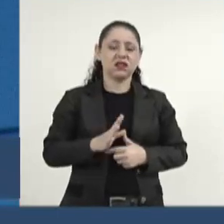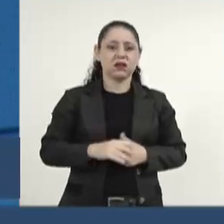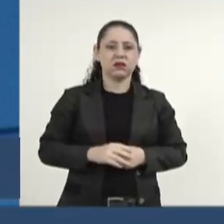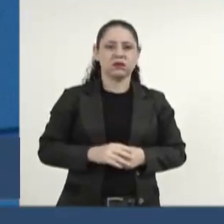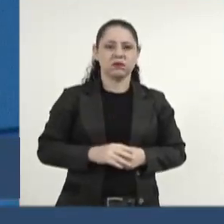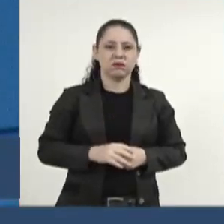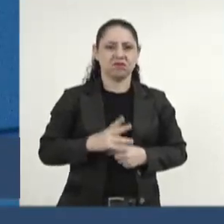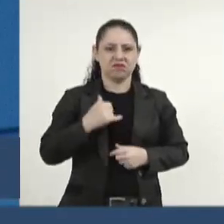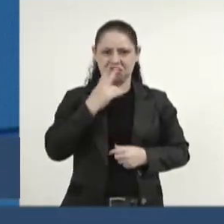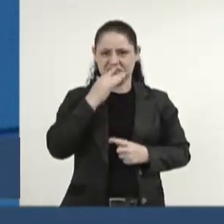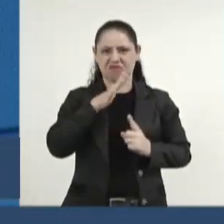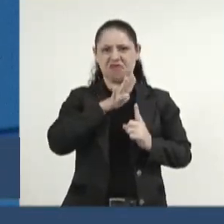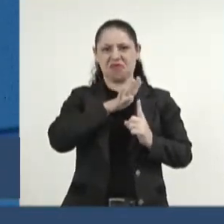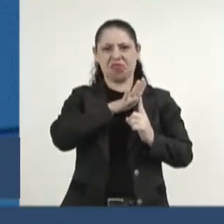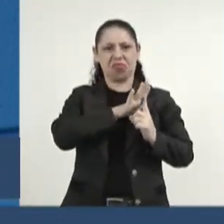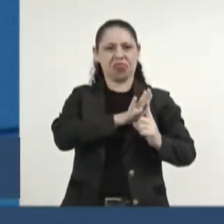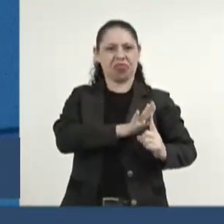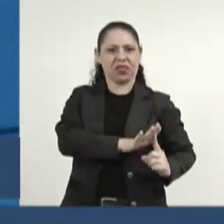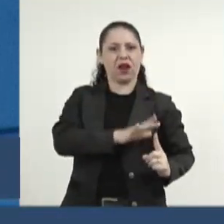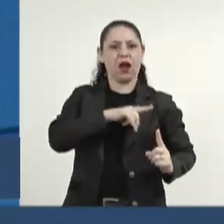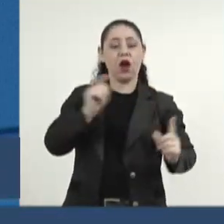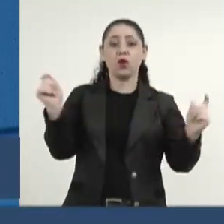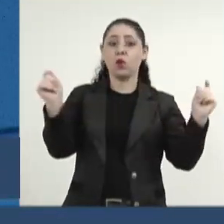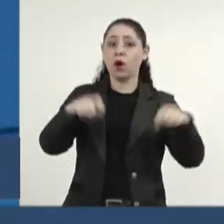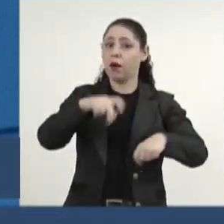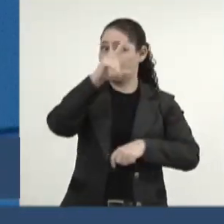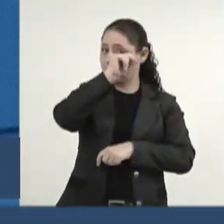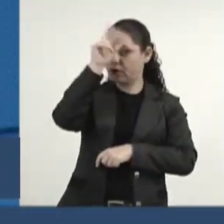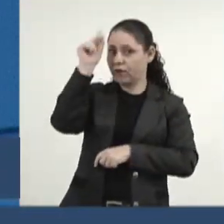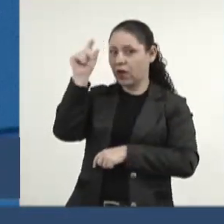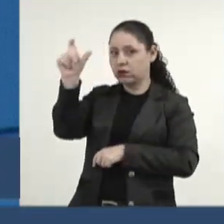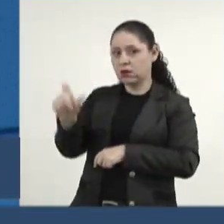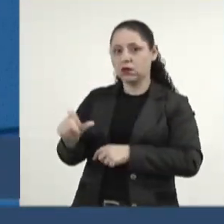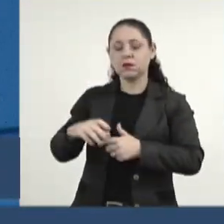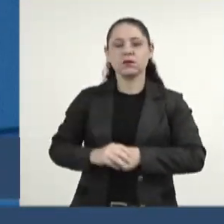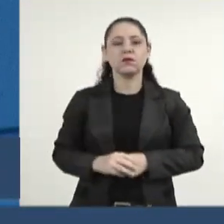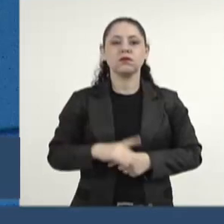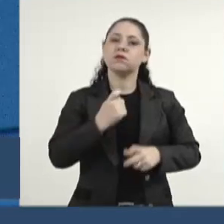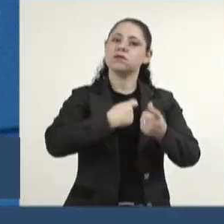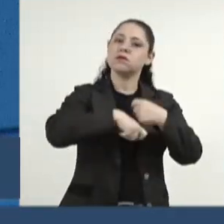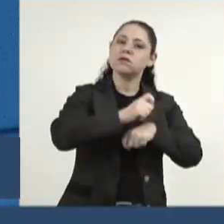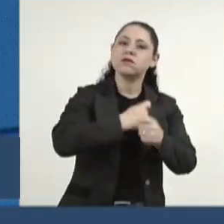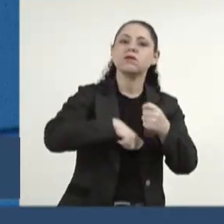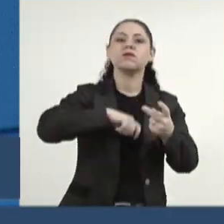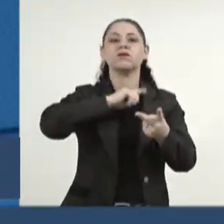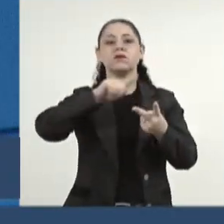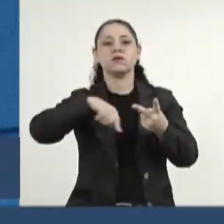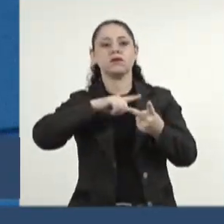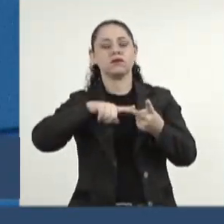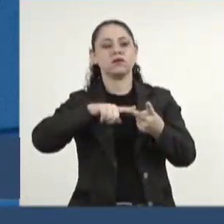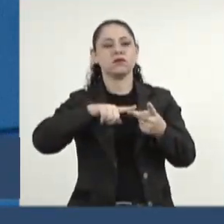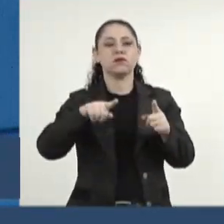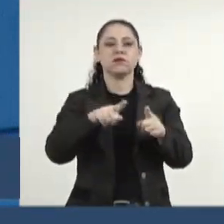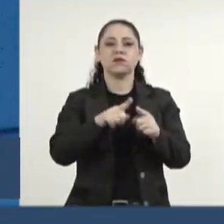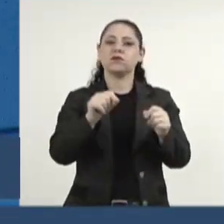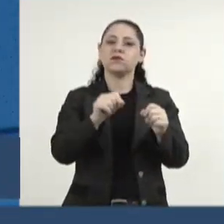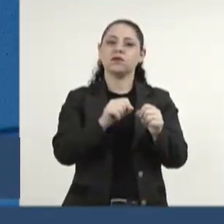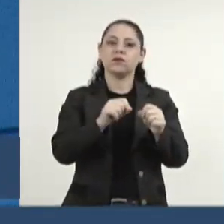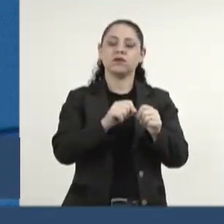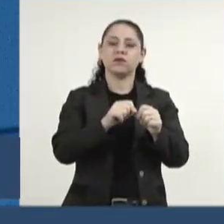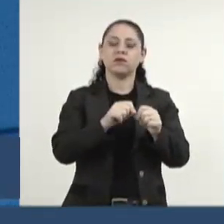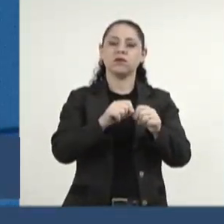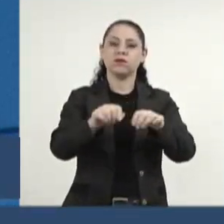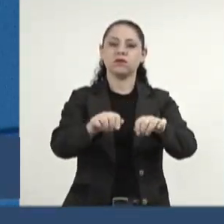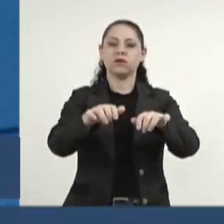depreciando, diminuindo a capacidade da prefeita de gestão. E ele fez isso no